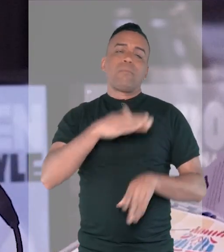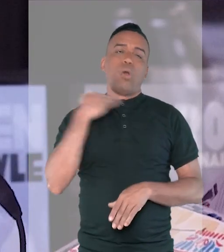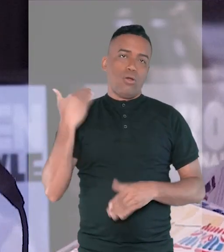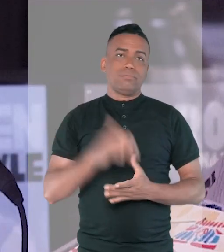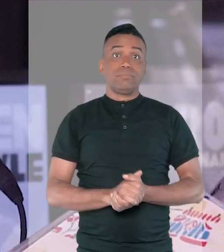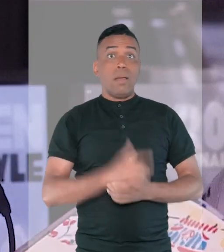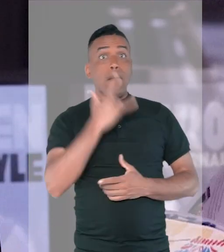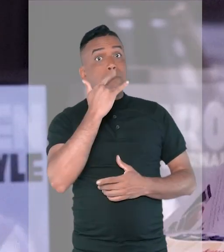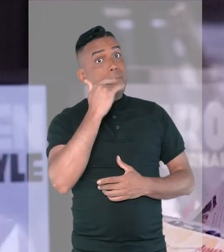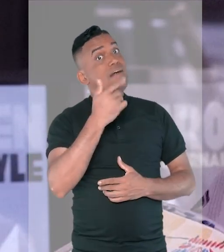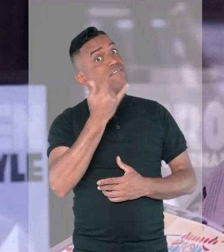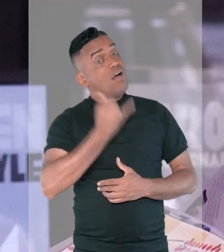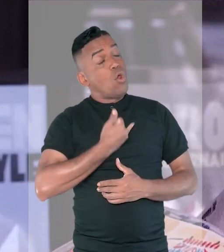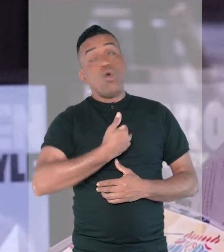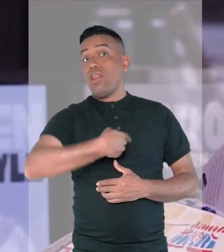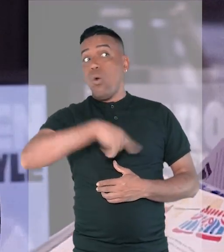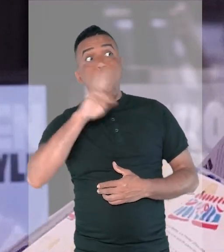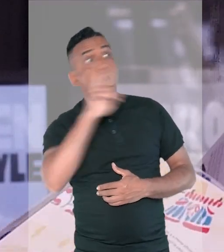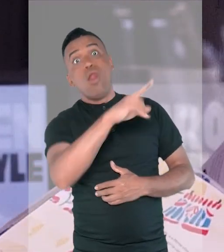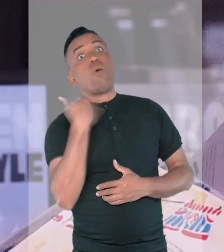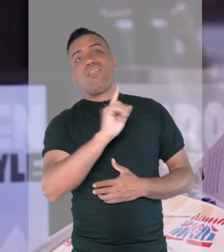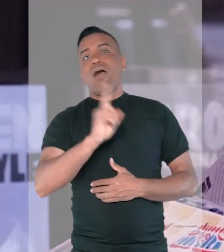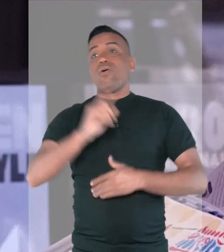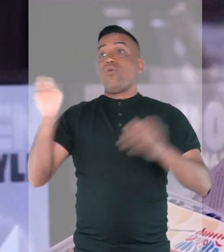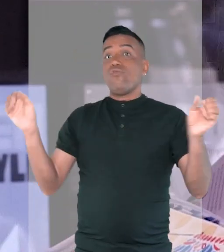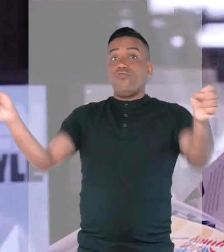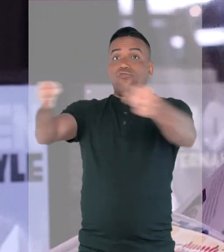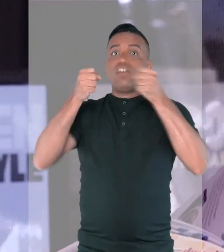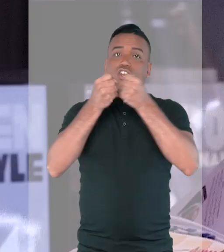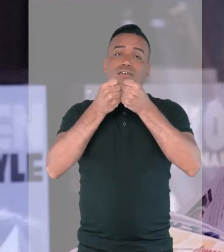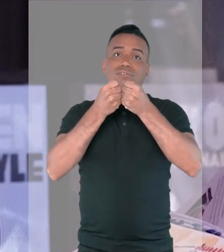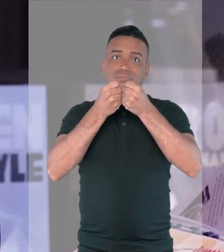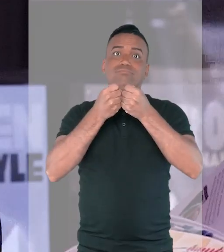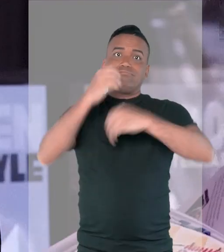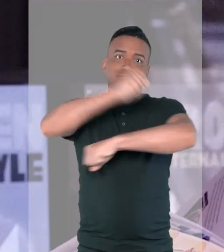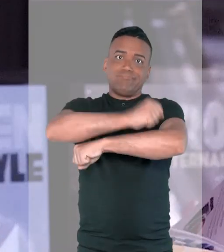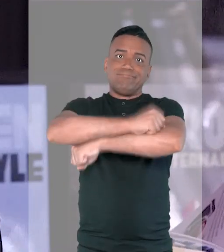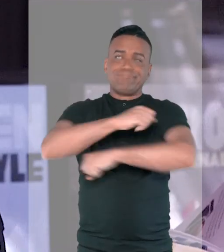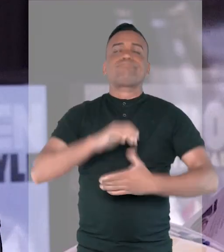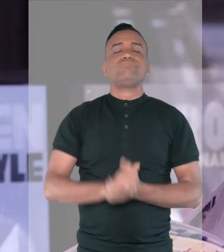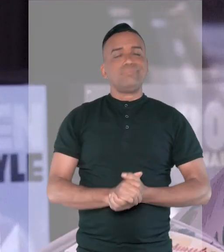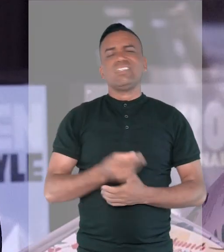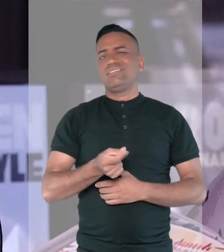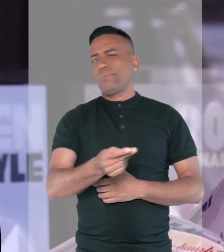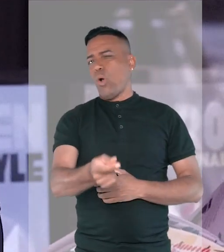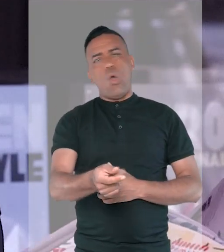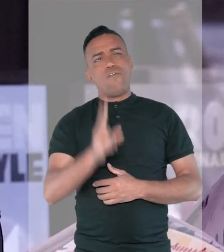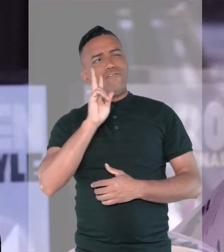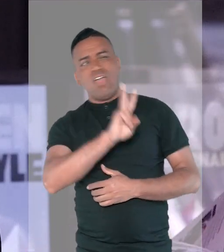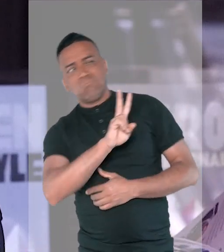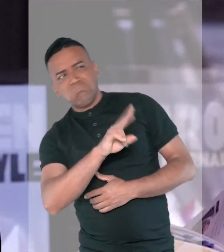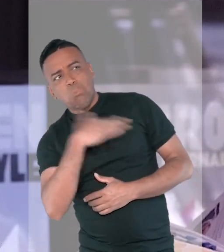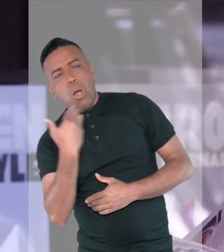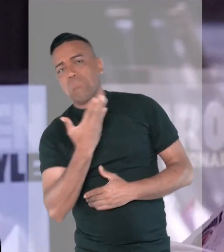Meu pai disse para eu não olhar para ela, então eu fechei as janelas. Eu não vi a morte por muito tempo depois